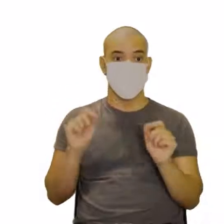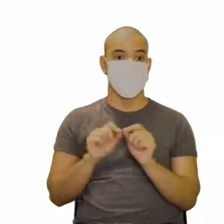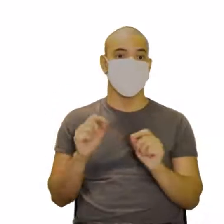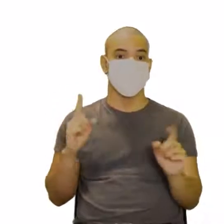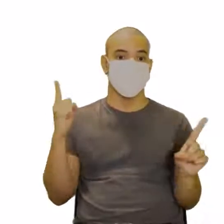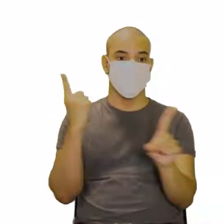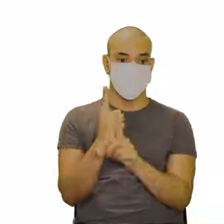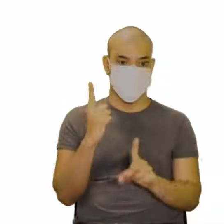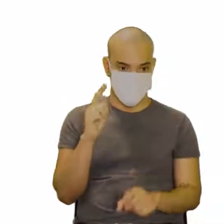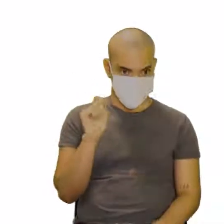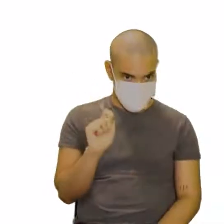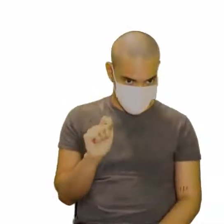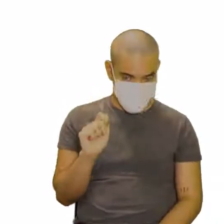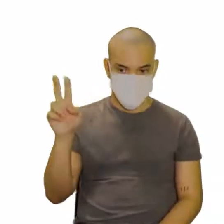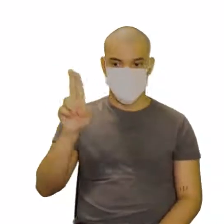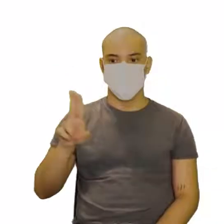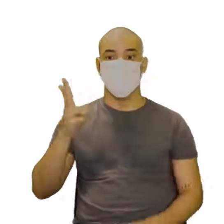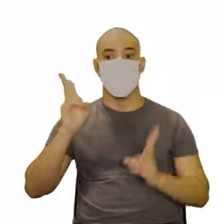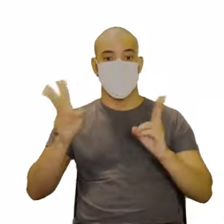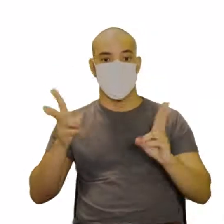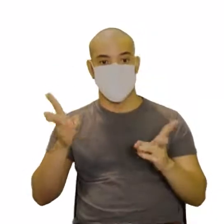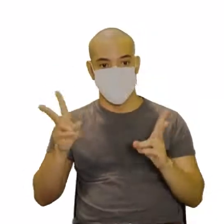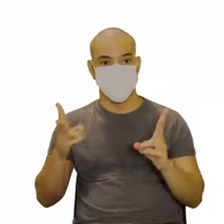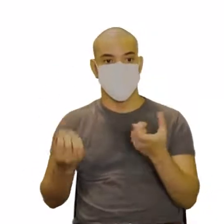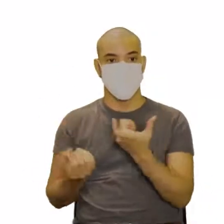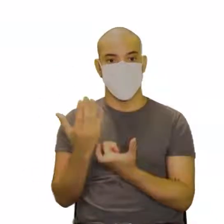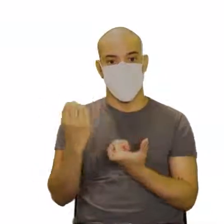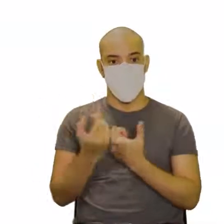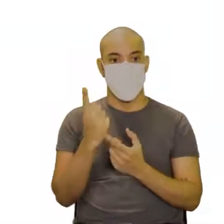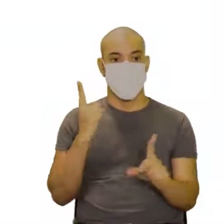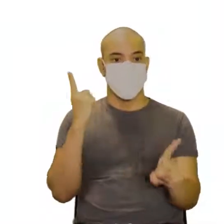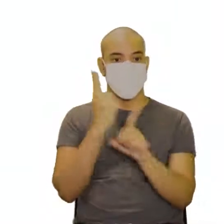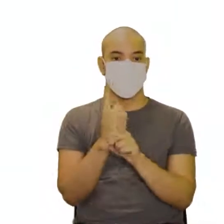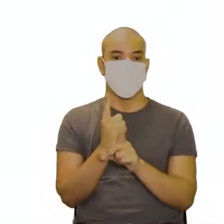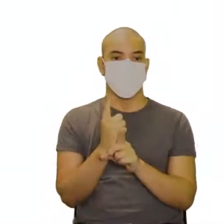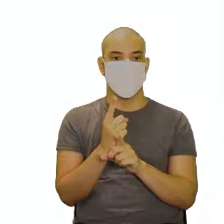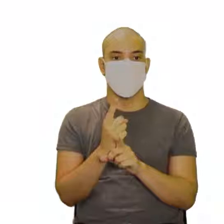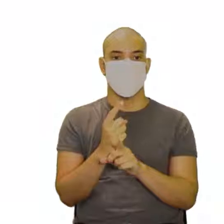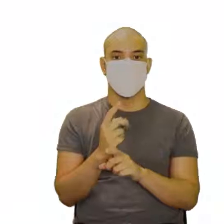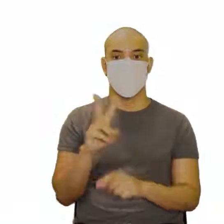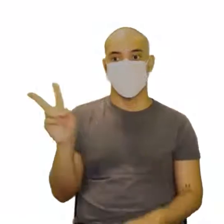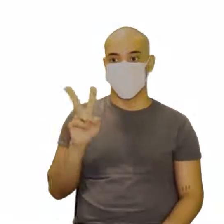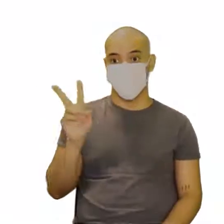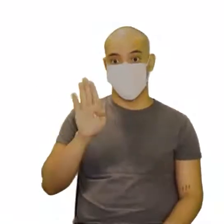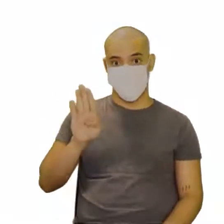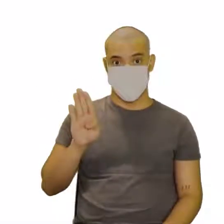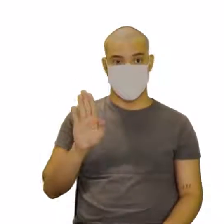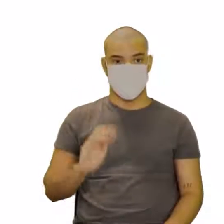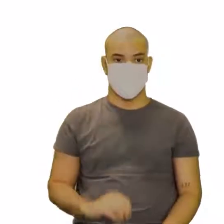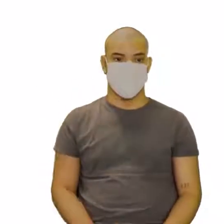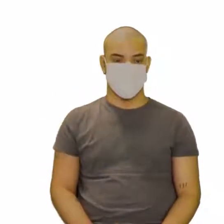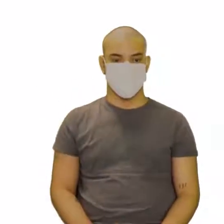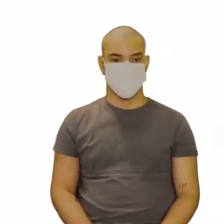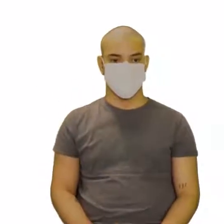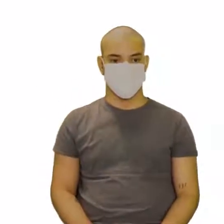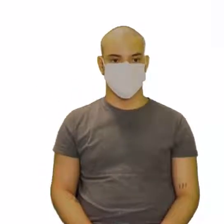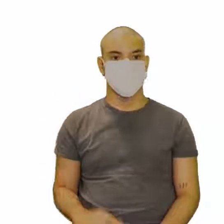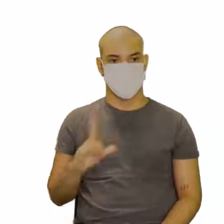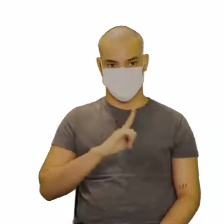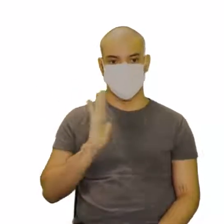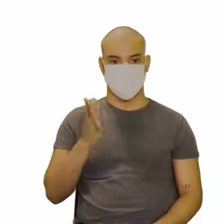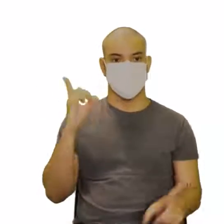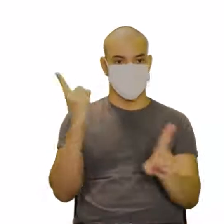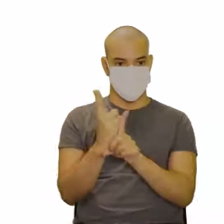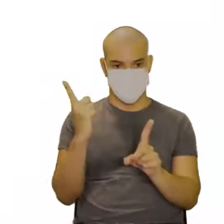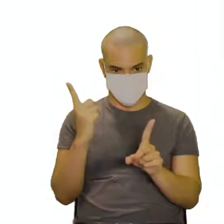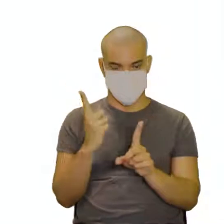achar a carga de A e utilizar a mesma fórmula para encontrar a voltagem de B, já que a carga é igual. Então tá aqui, ó, nós achamos